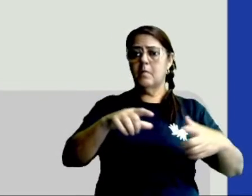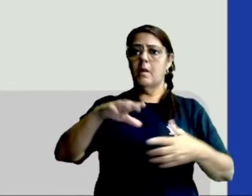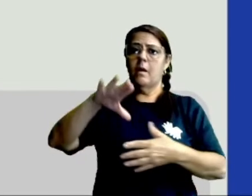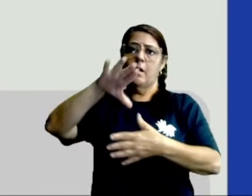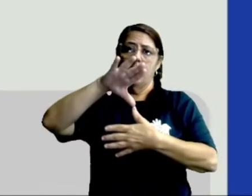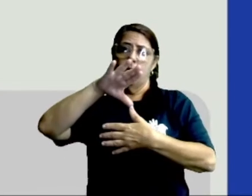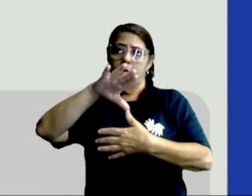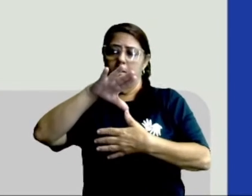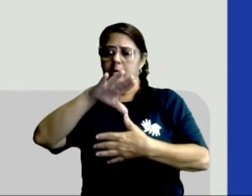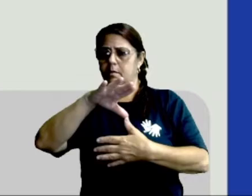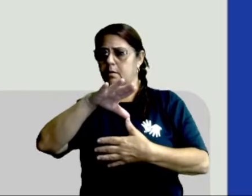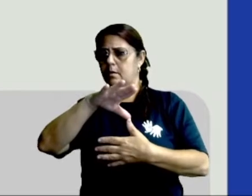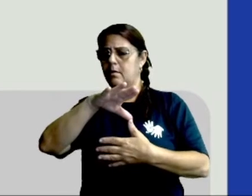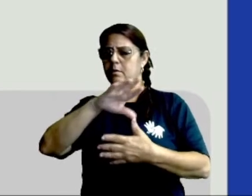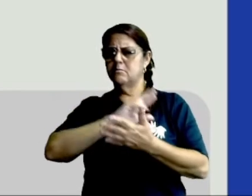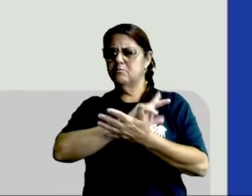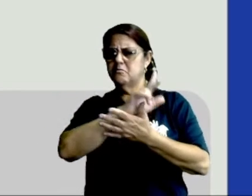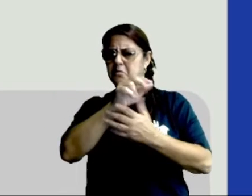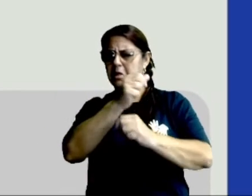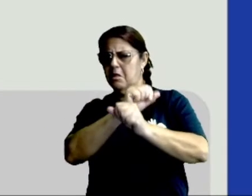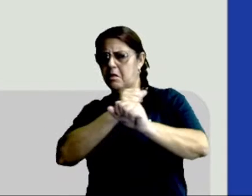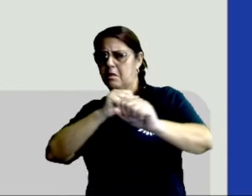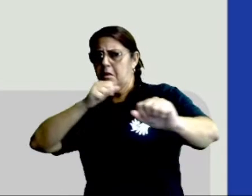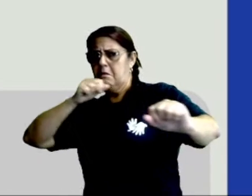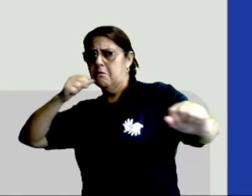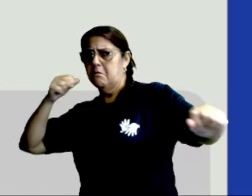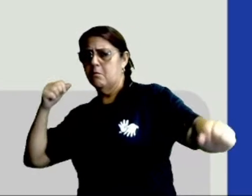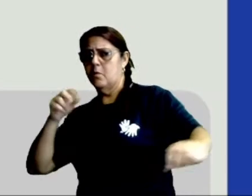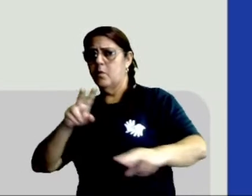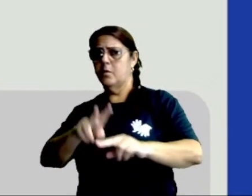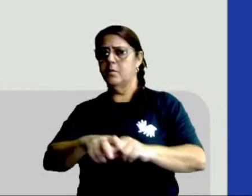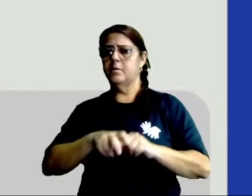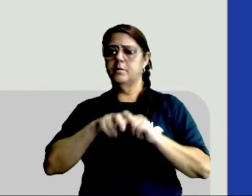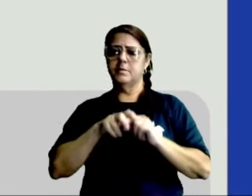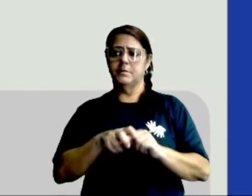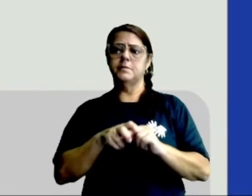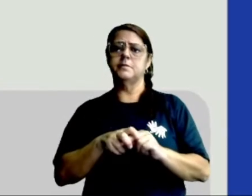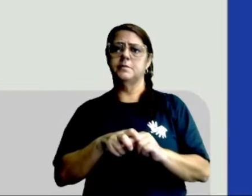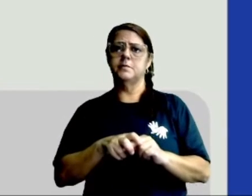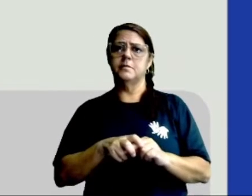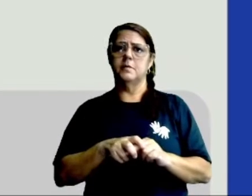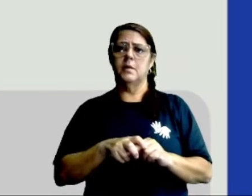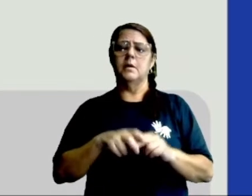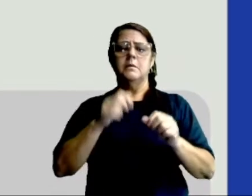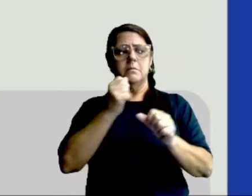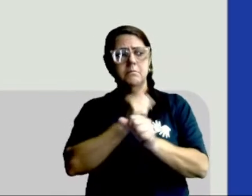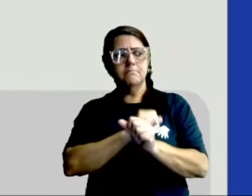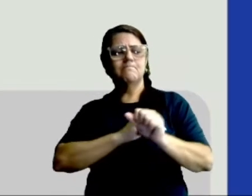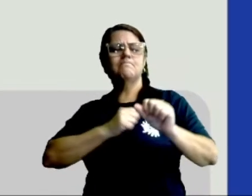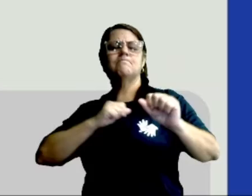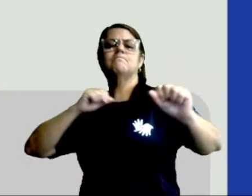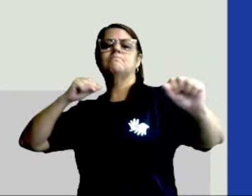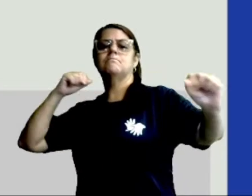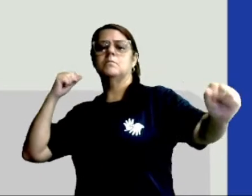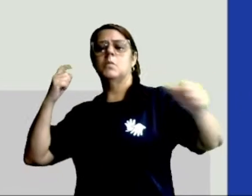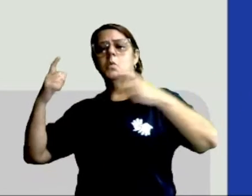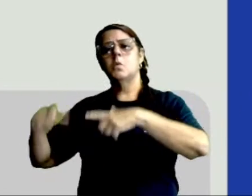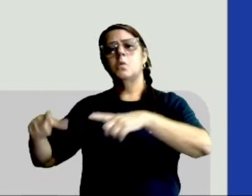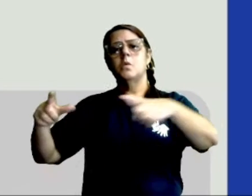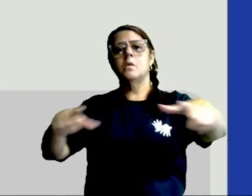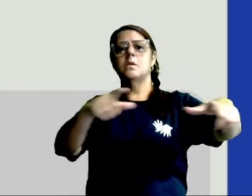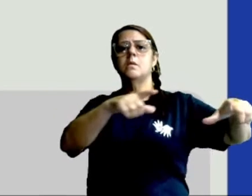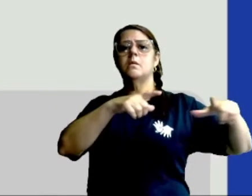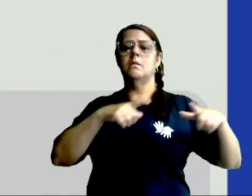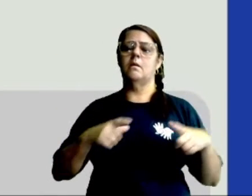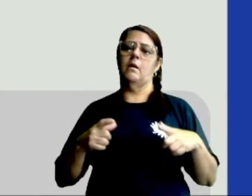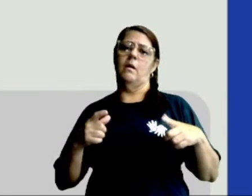americano. Observe que é uma variedade bastante grande por conta justamente da extensão territorial.